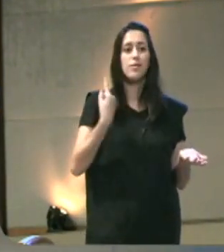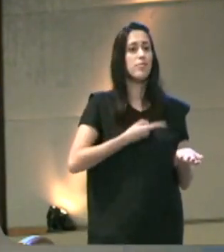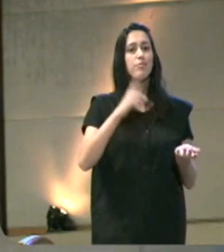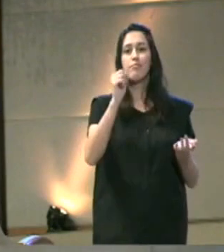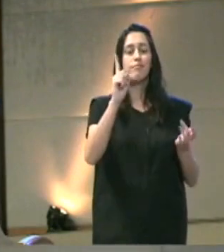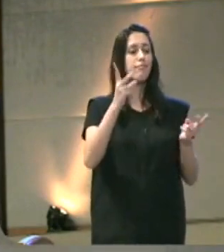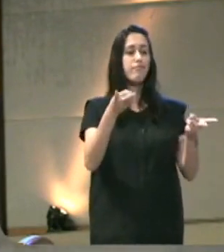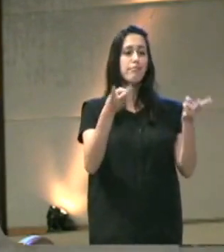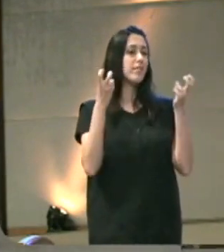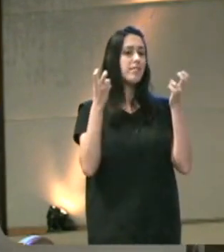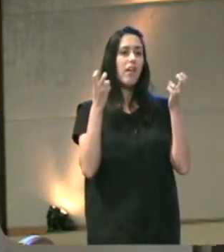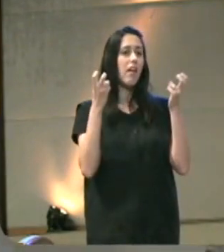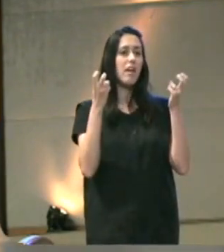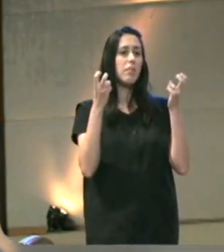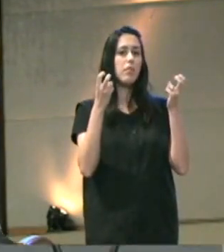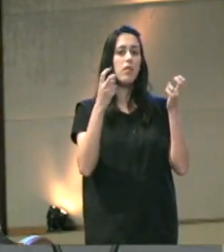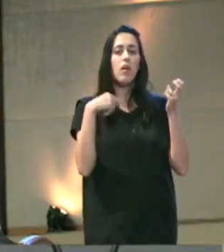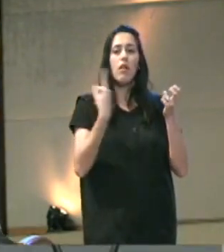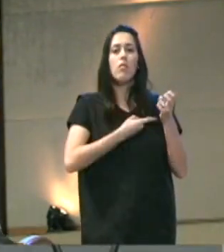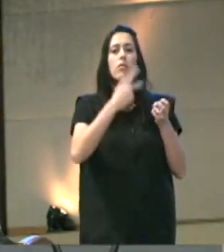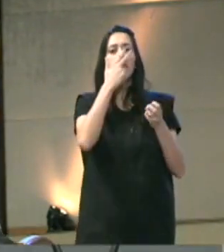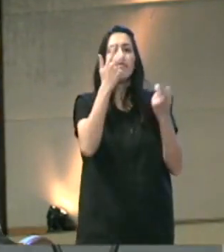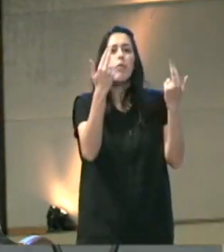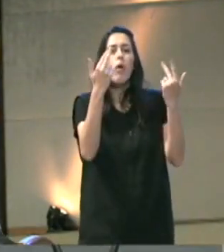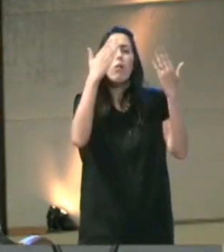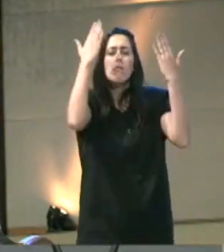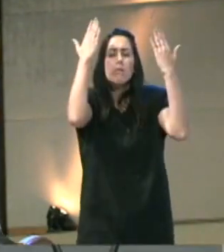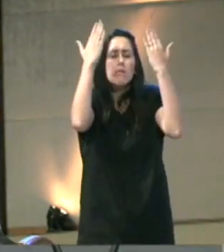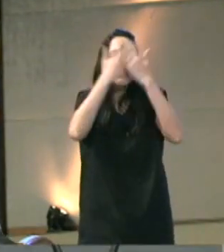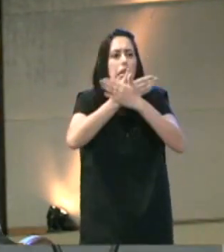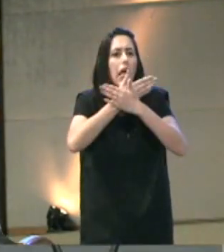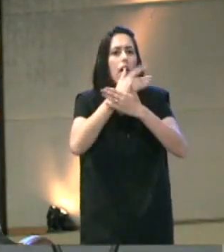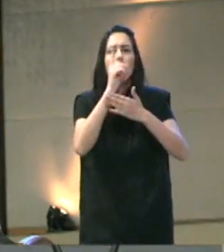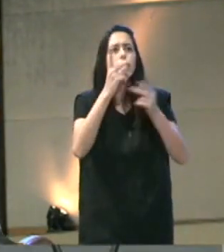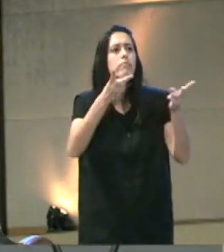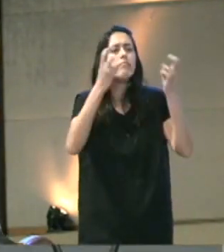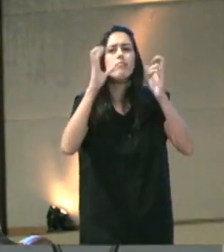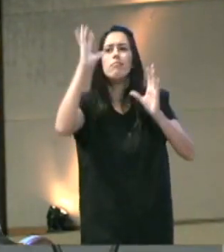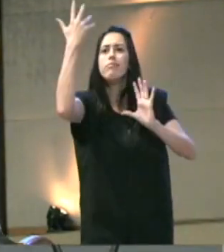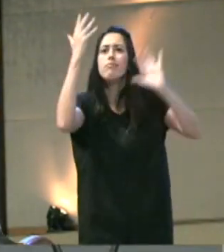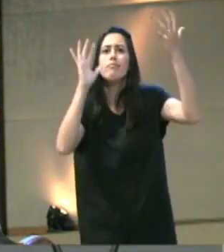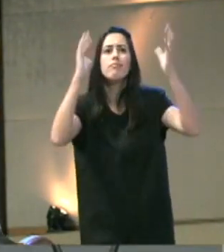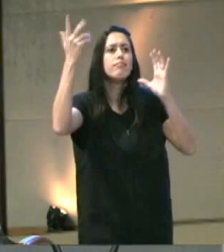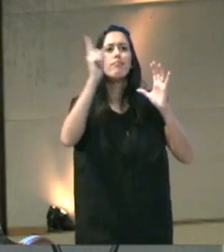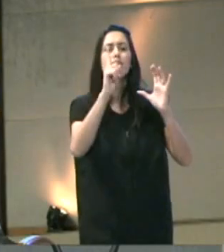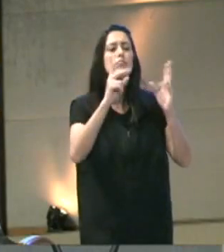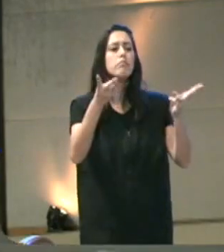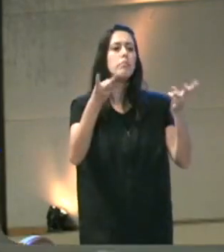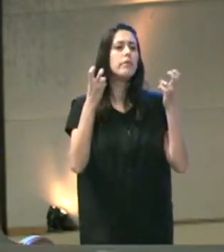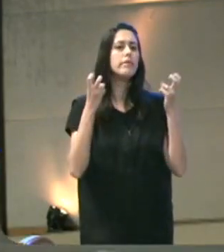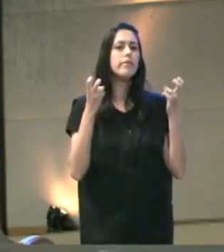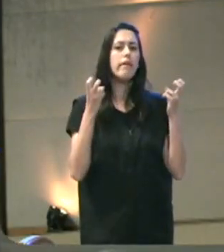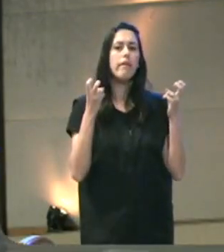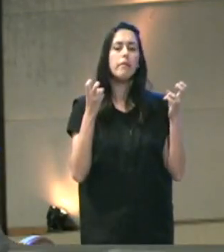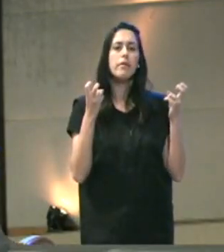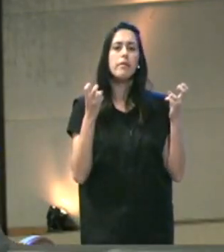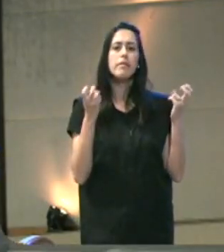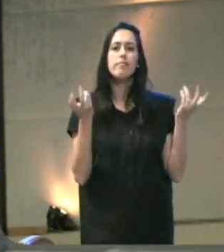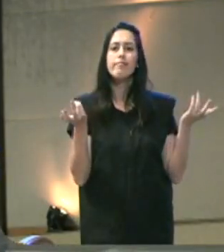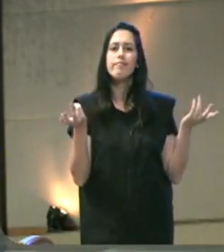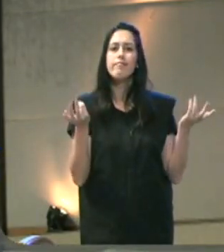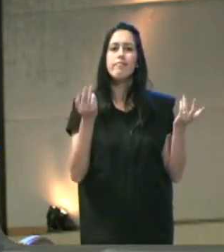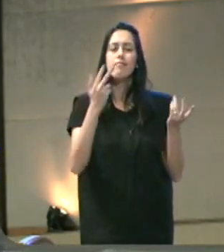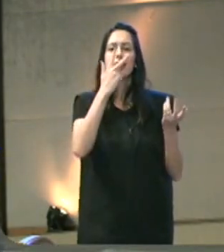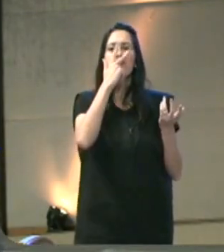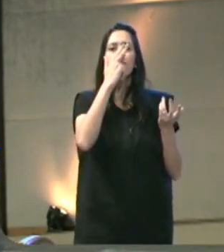é que a gente não enxergue a realidade, não é que a gente não veja o que está acontecendo, simplesmente não entra